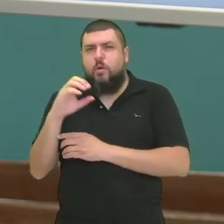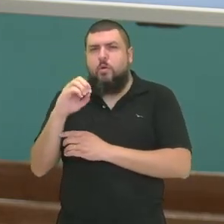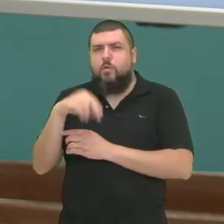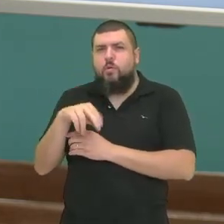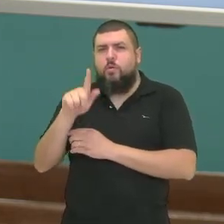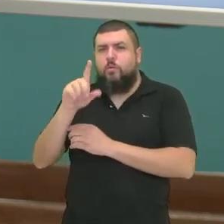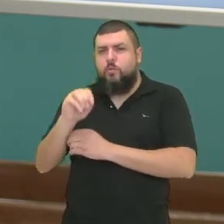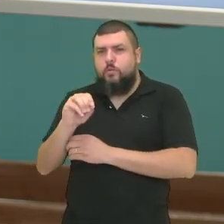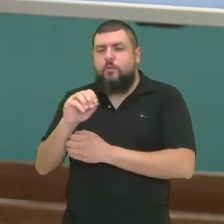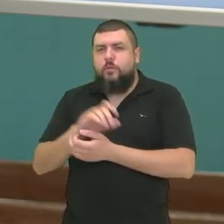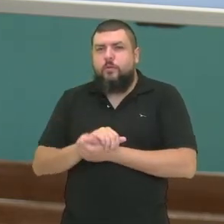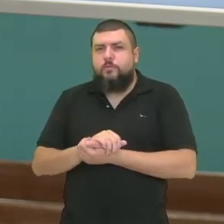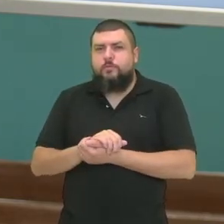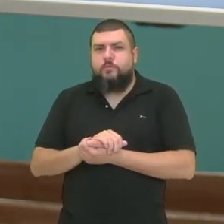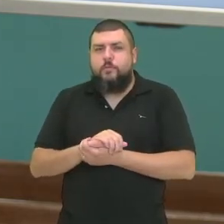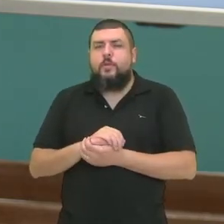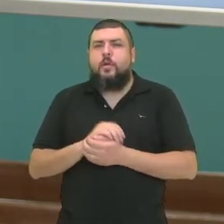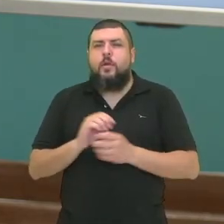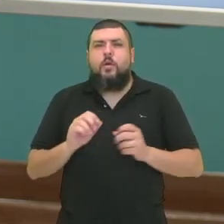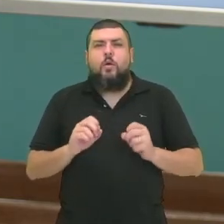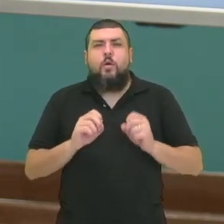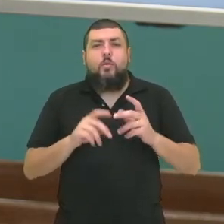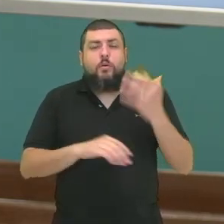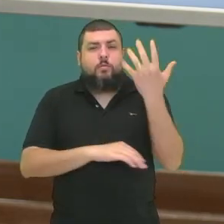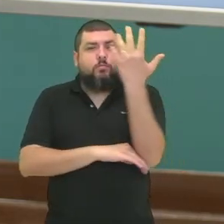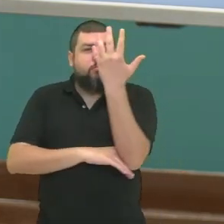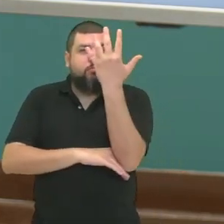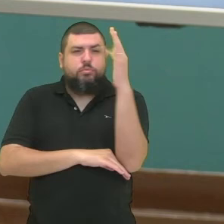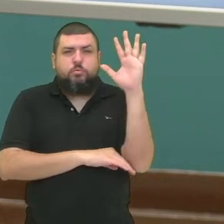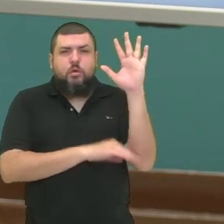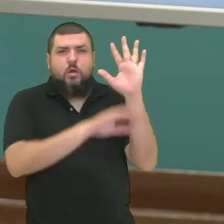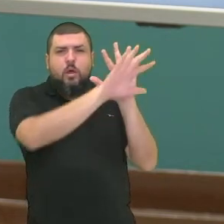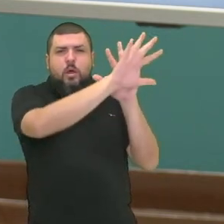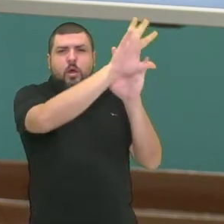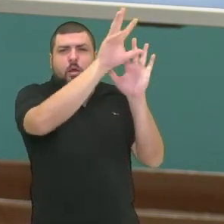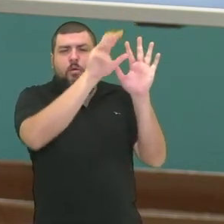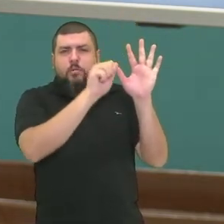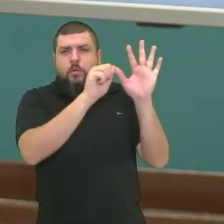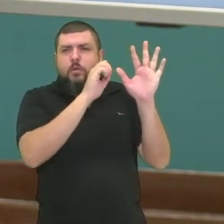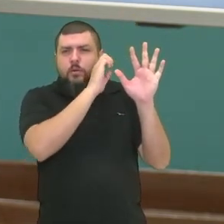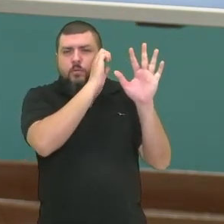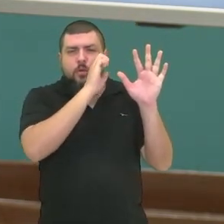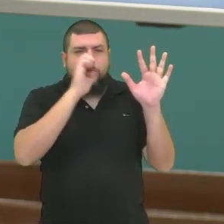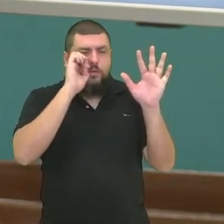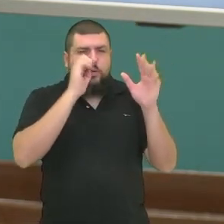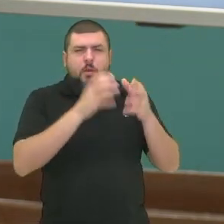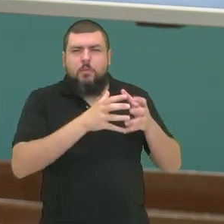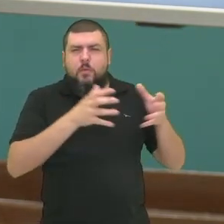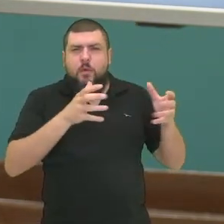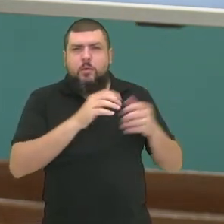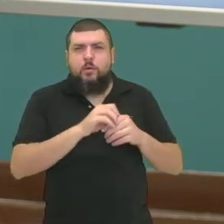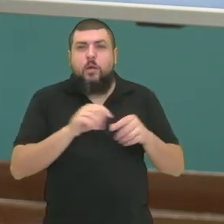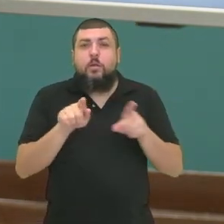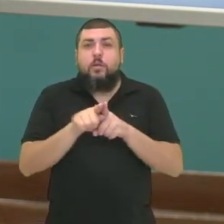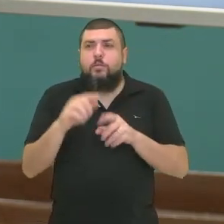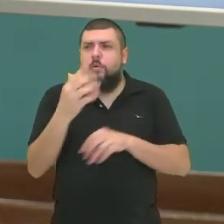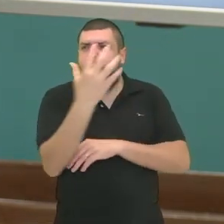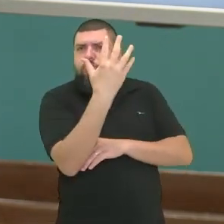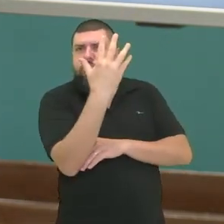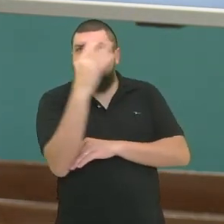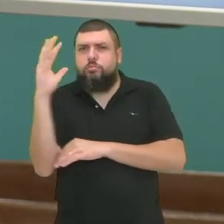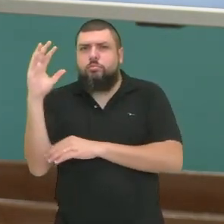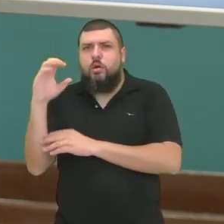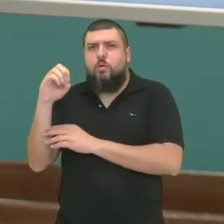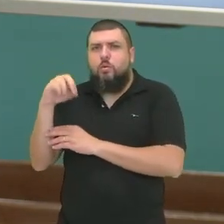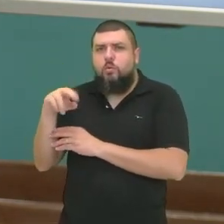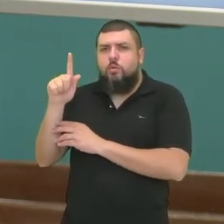mundo. A Amazônia é a maior floresta equatorial do mundo e fica no Brasil. A floresta do Congo é um equivalente à floresta equatorial